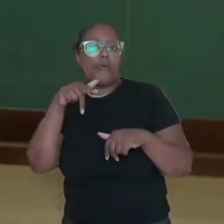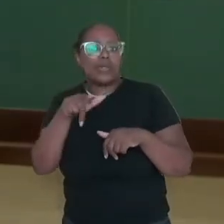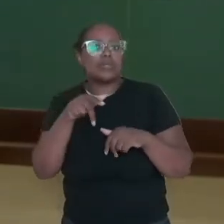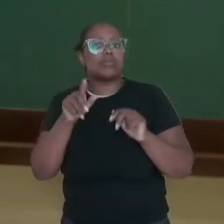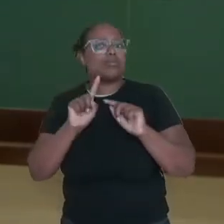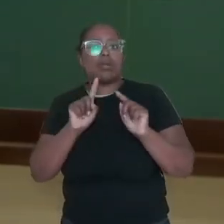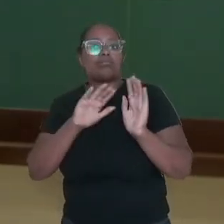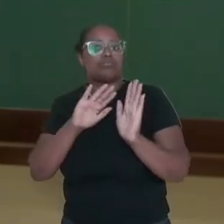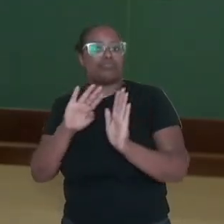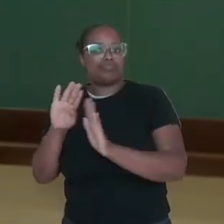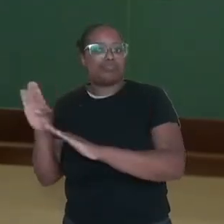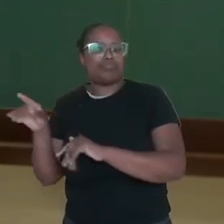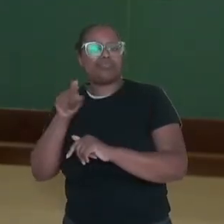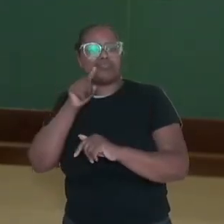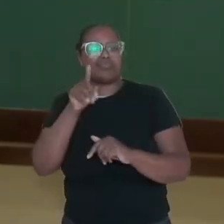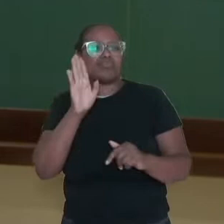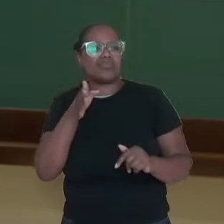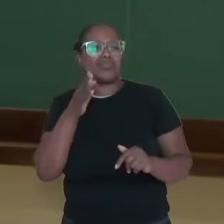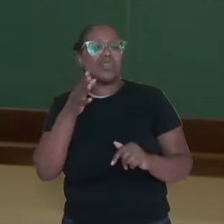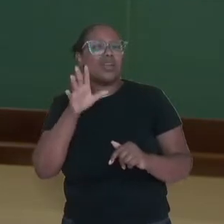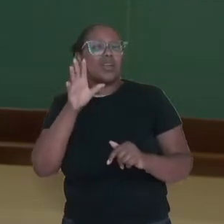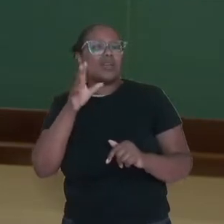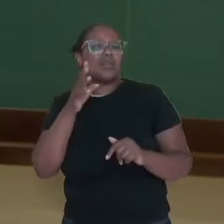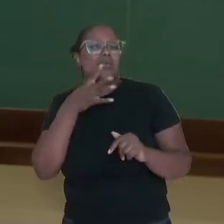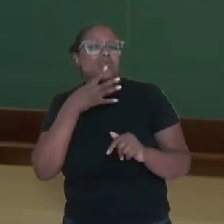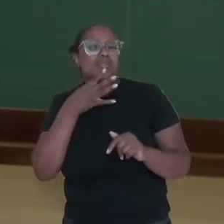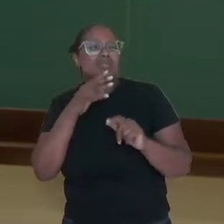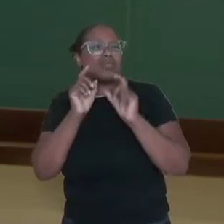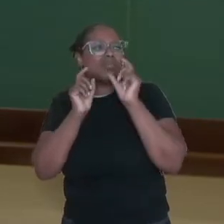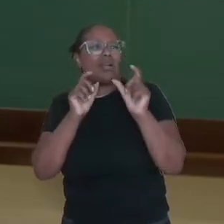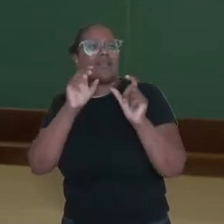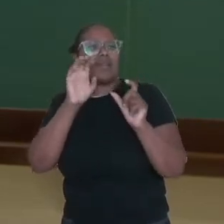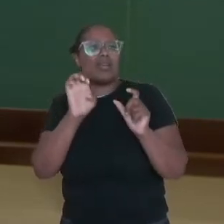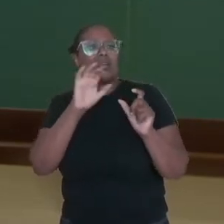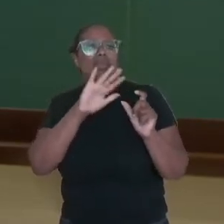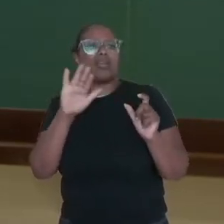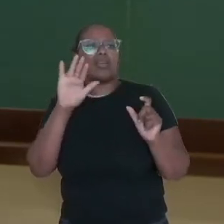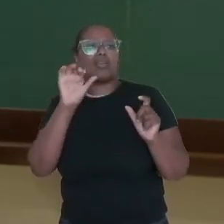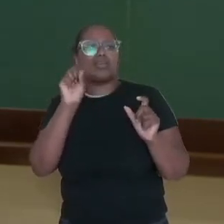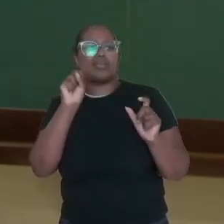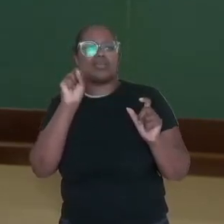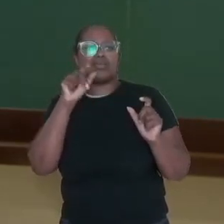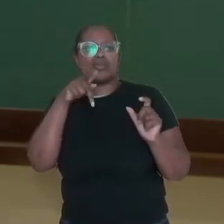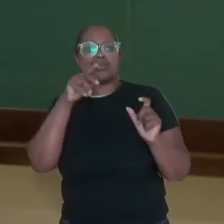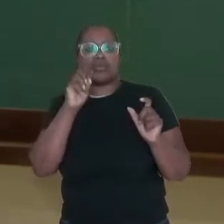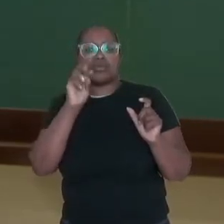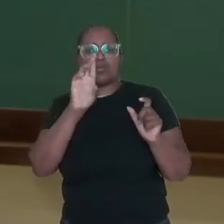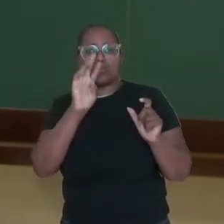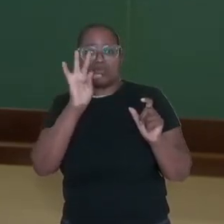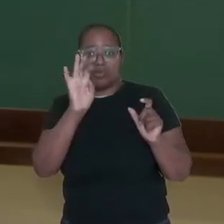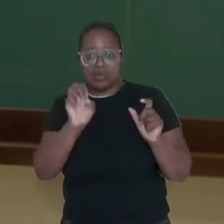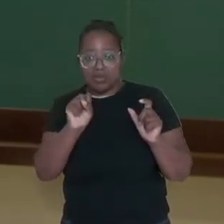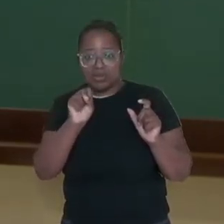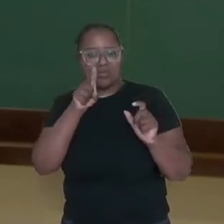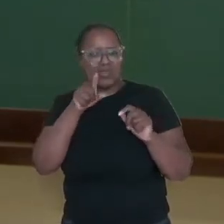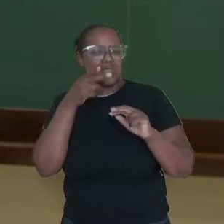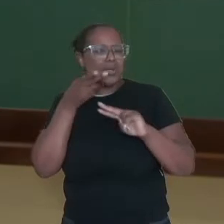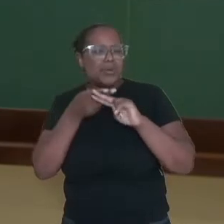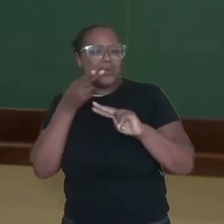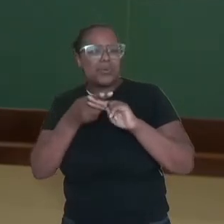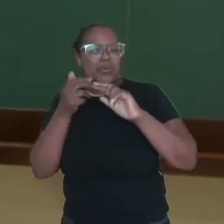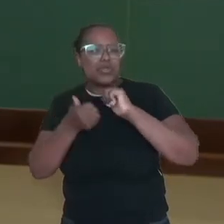só, você já ouviu falar em e-esportes? Sabe como que eles surgiram? Você faz uso de jogos eletrônicos?